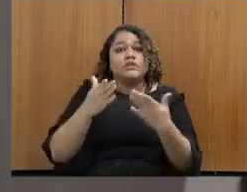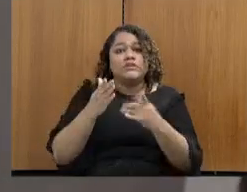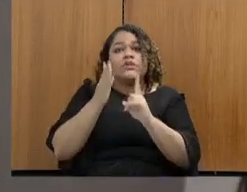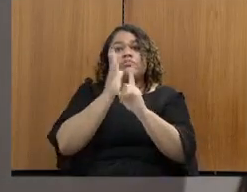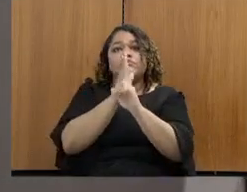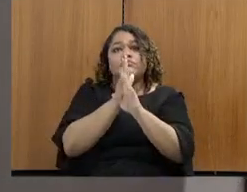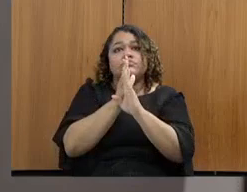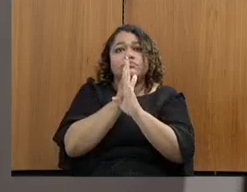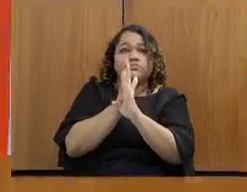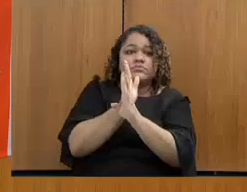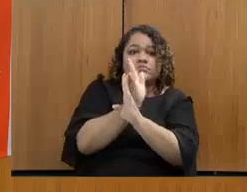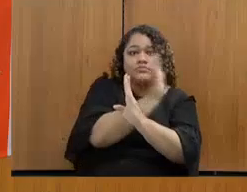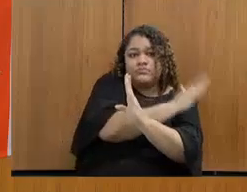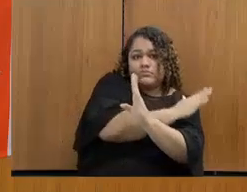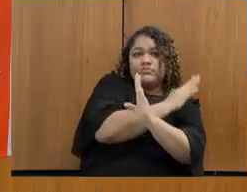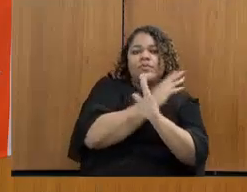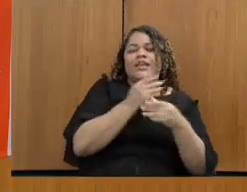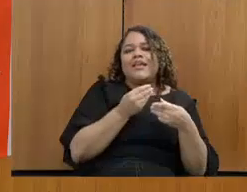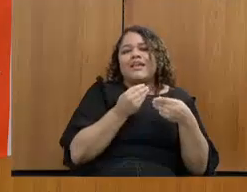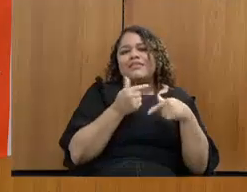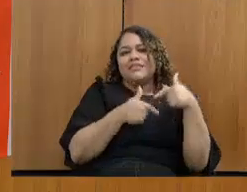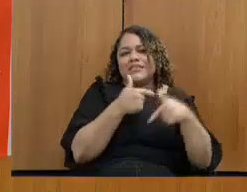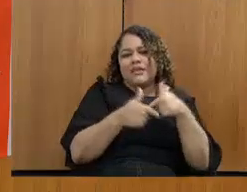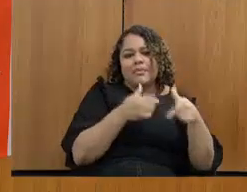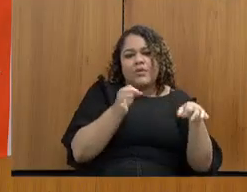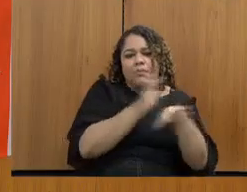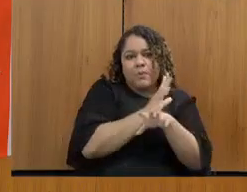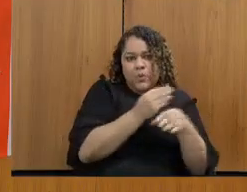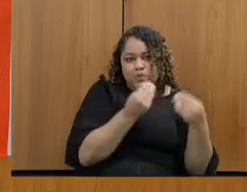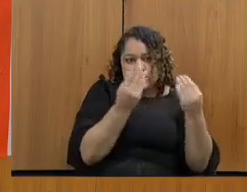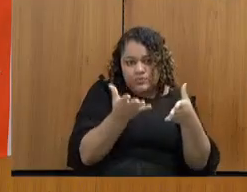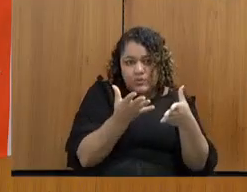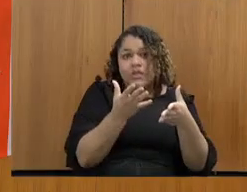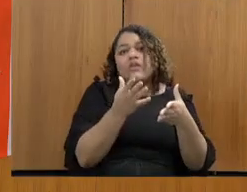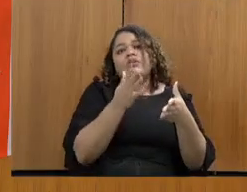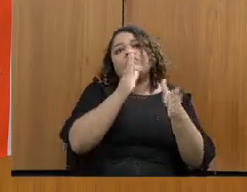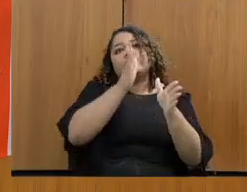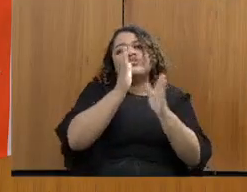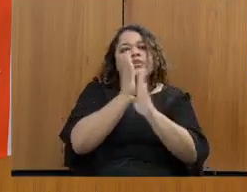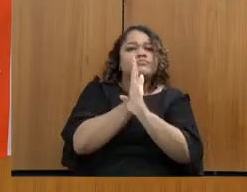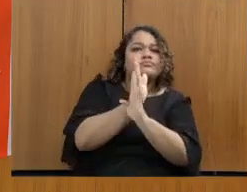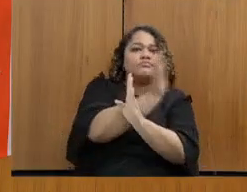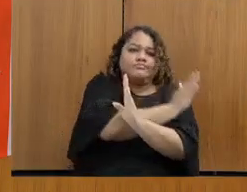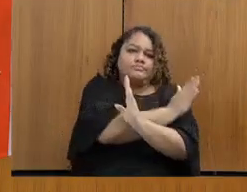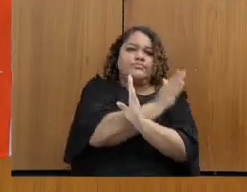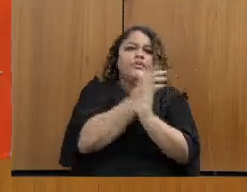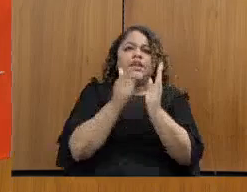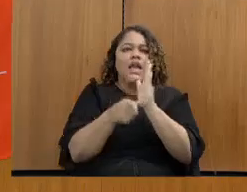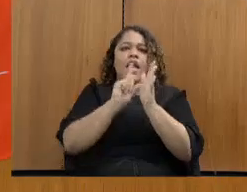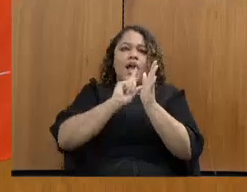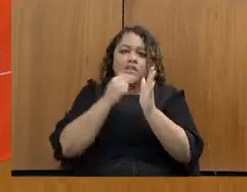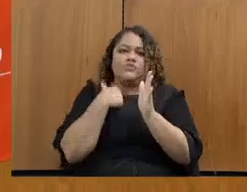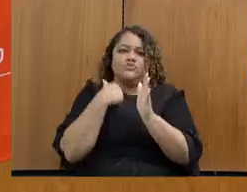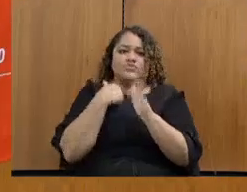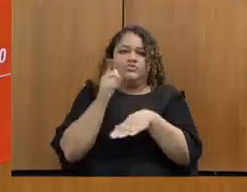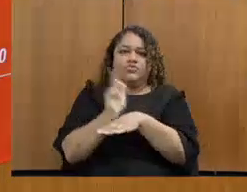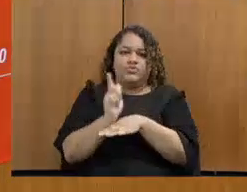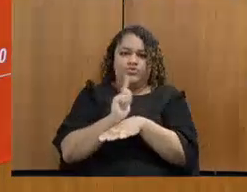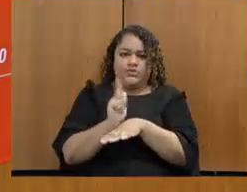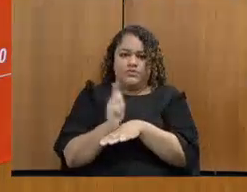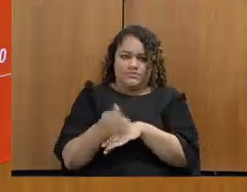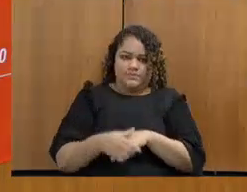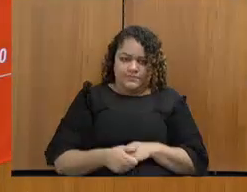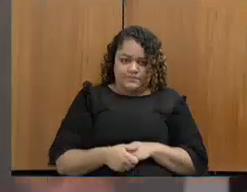deputados né senhores e senhoras é se deram né no período antecedente né E quando da gestão